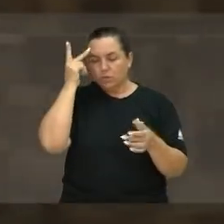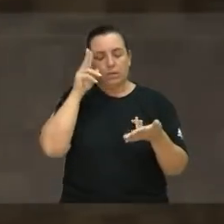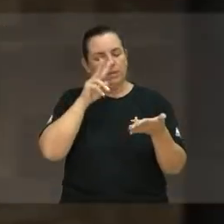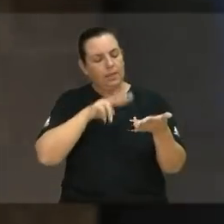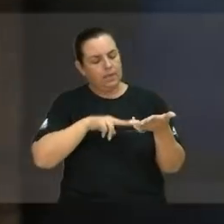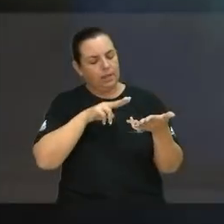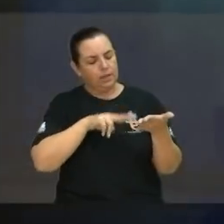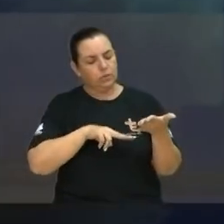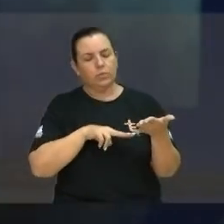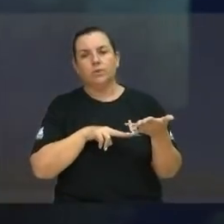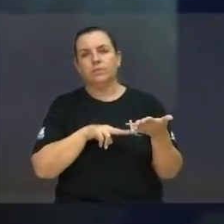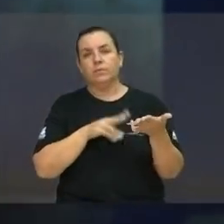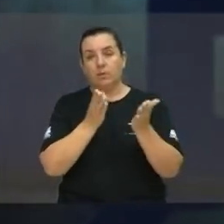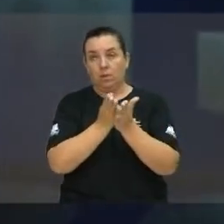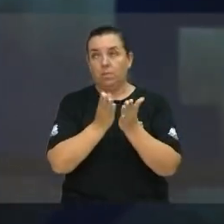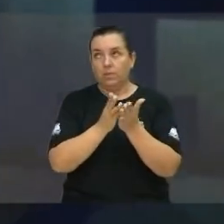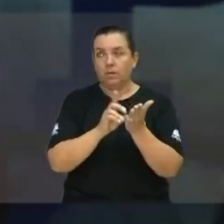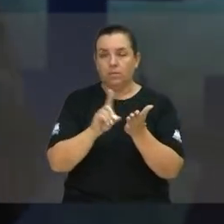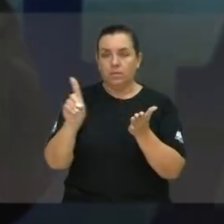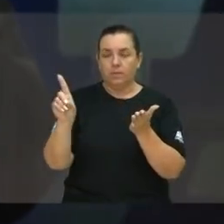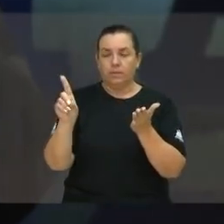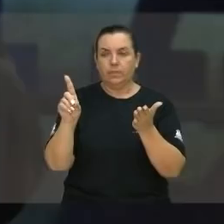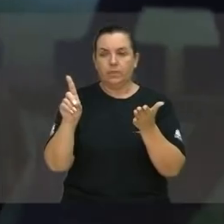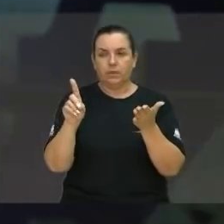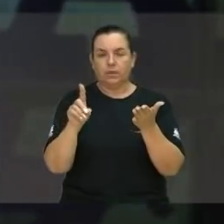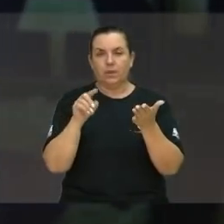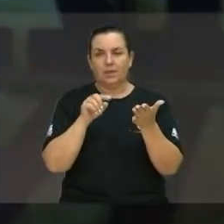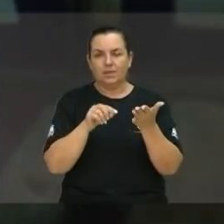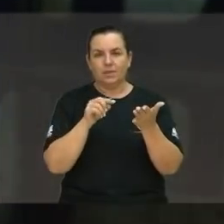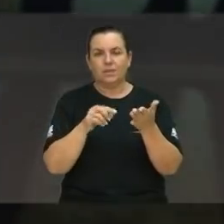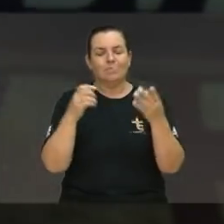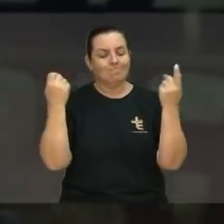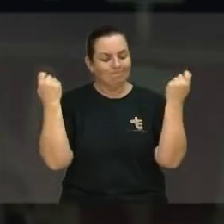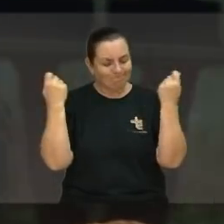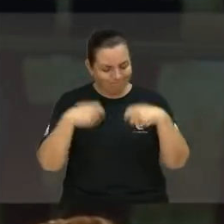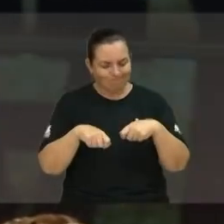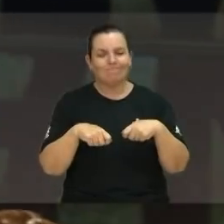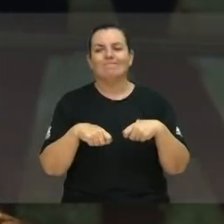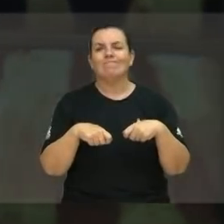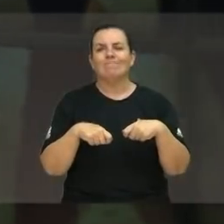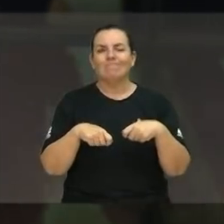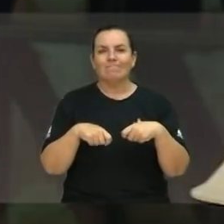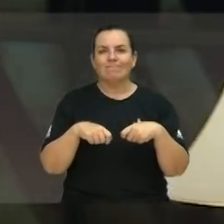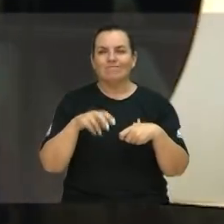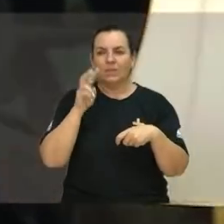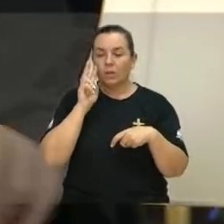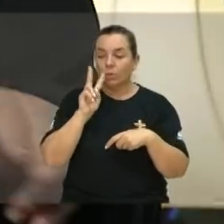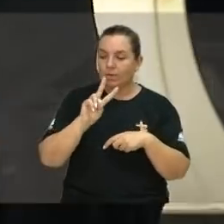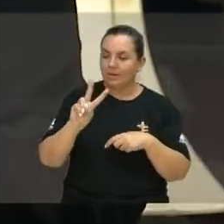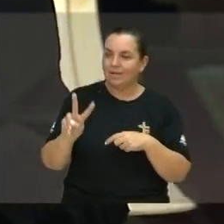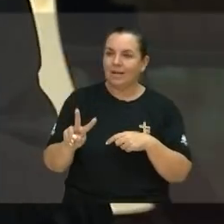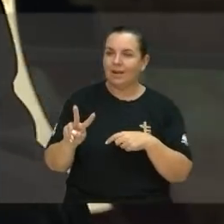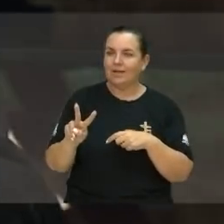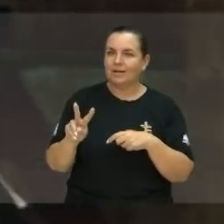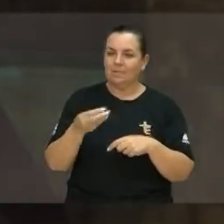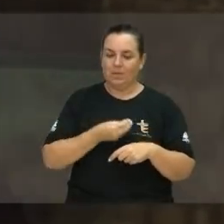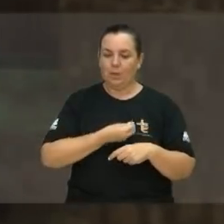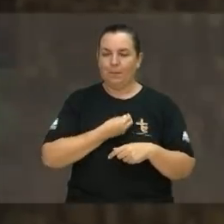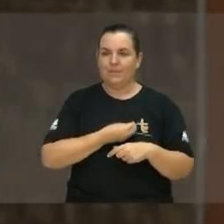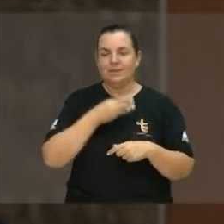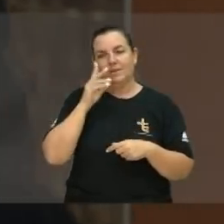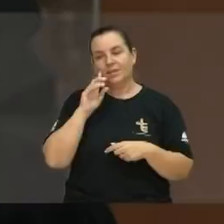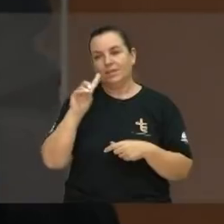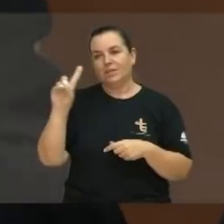leitor e que seja capaz de vislumbrar a presença